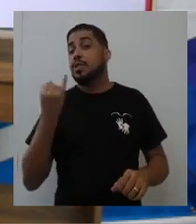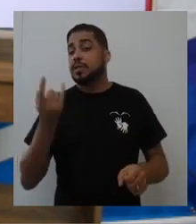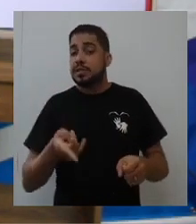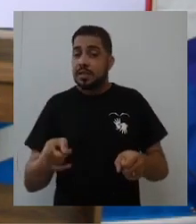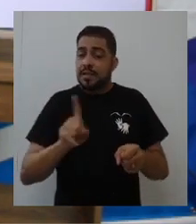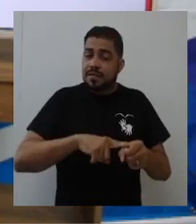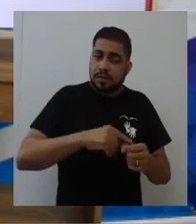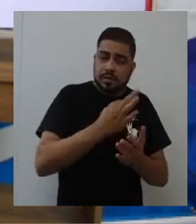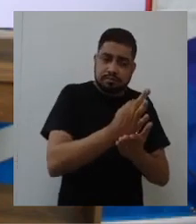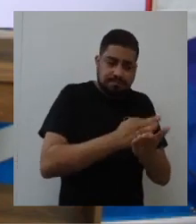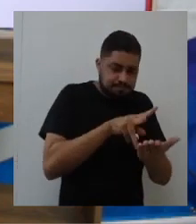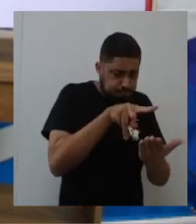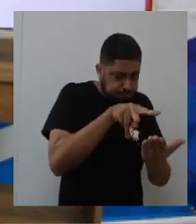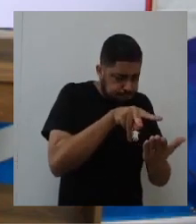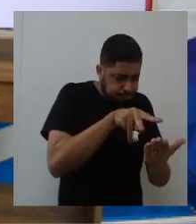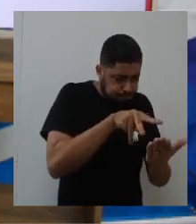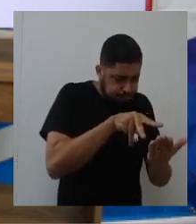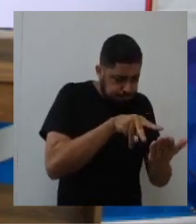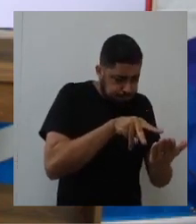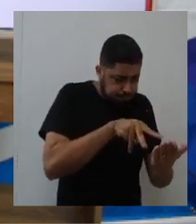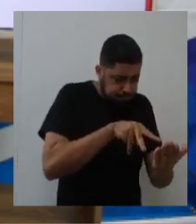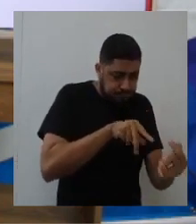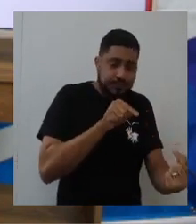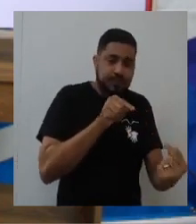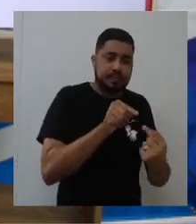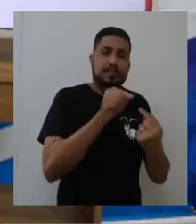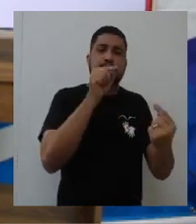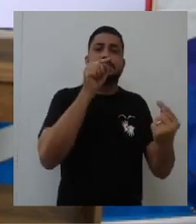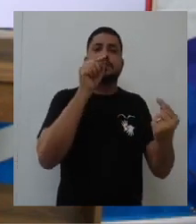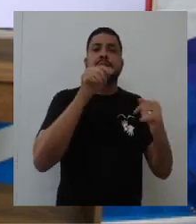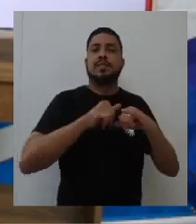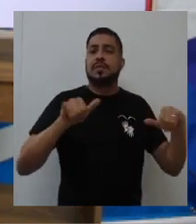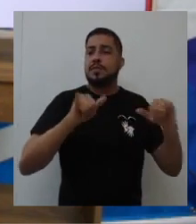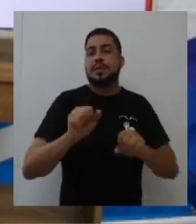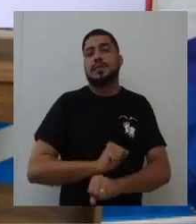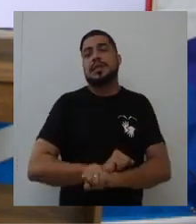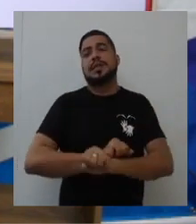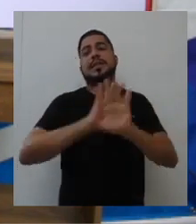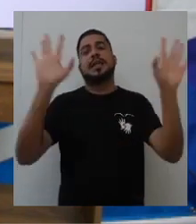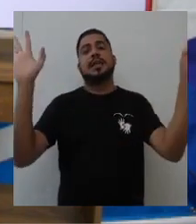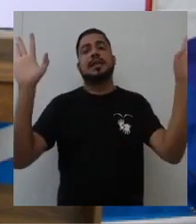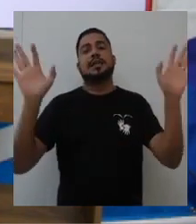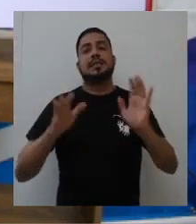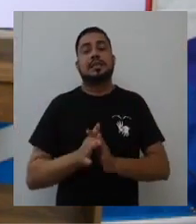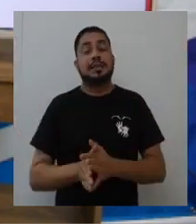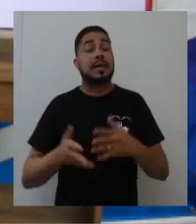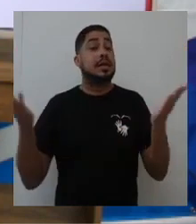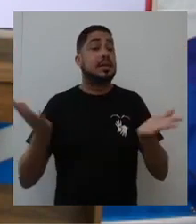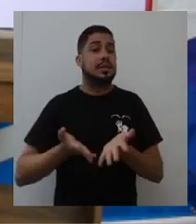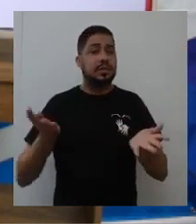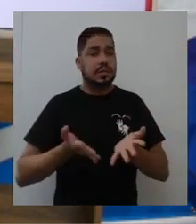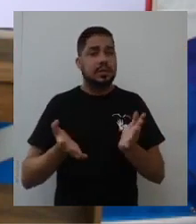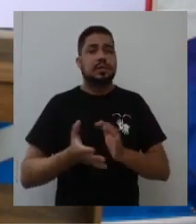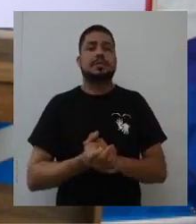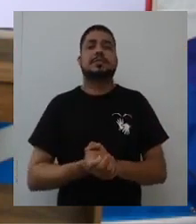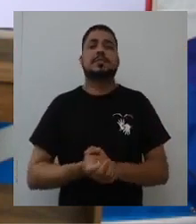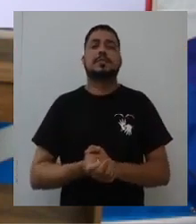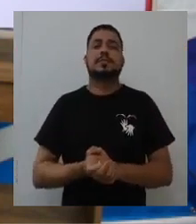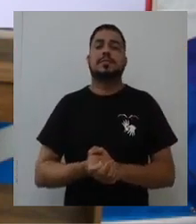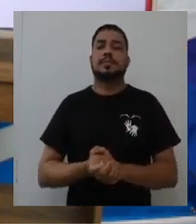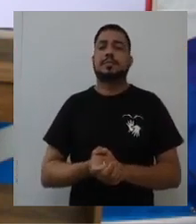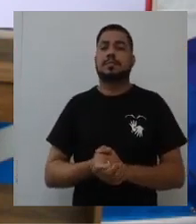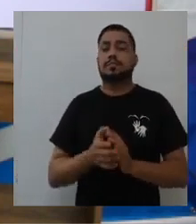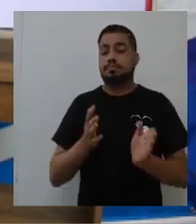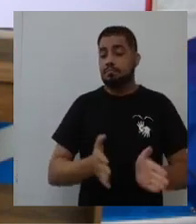a sentença que demonstra essa informação de forma clara. Agora, a gente